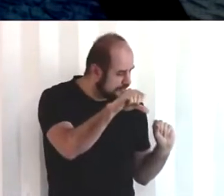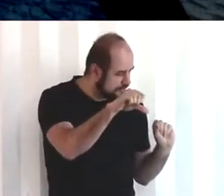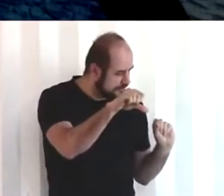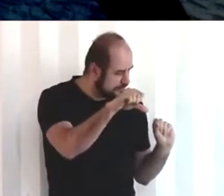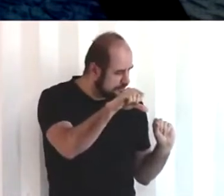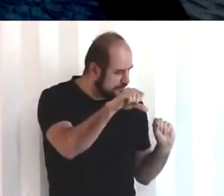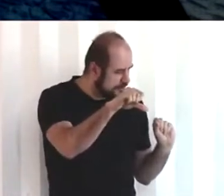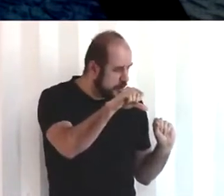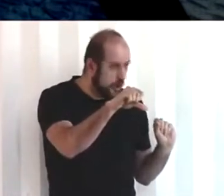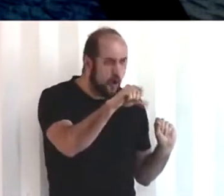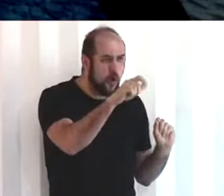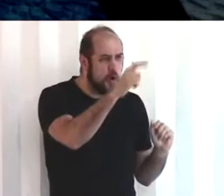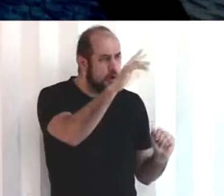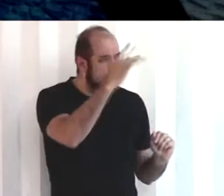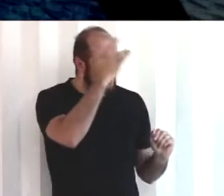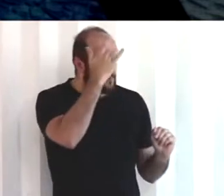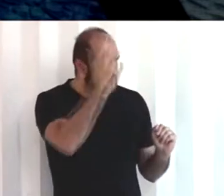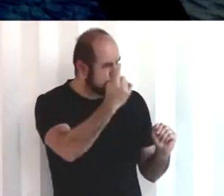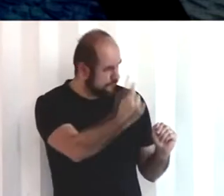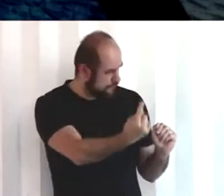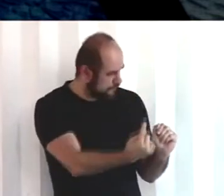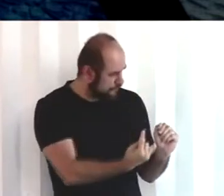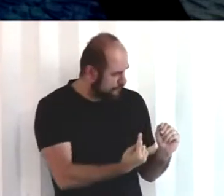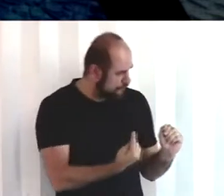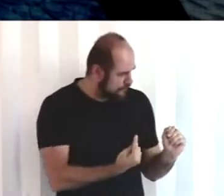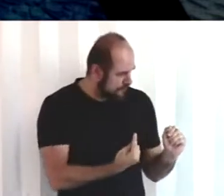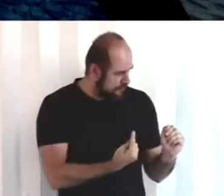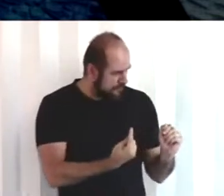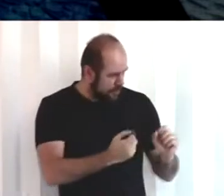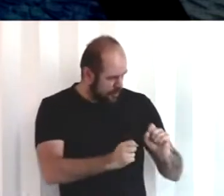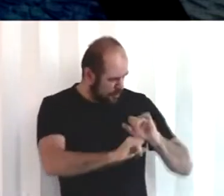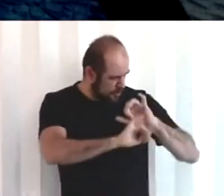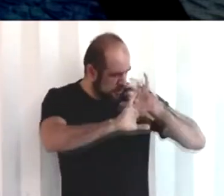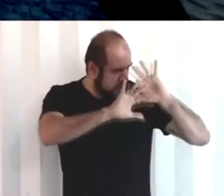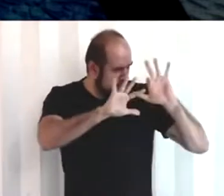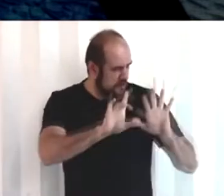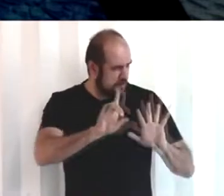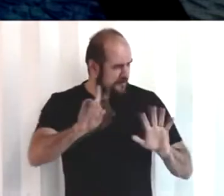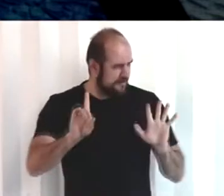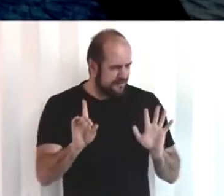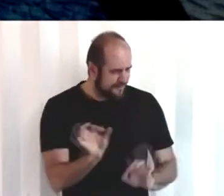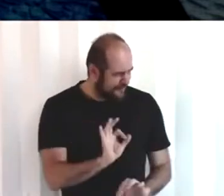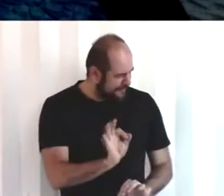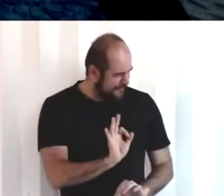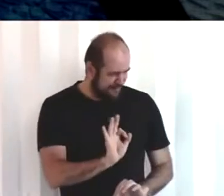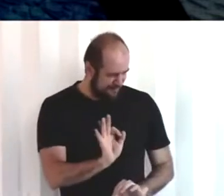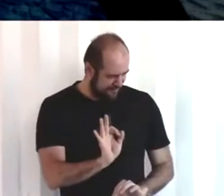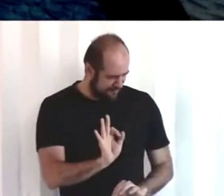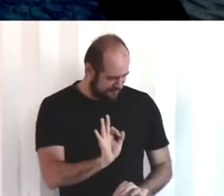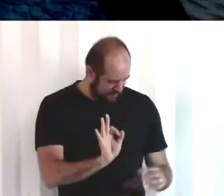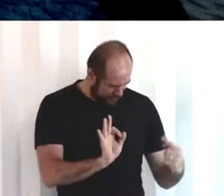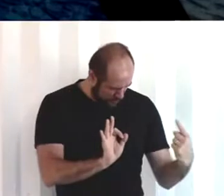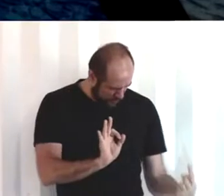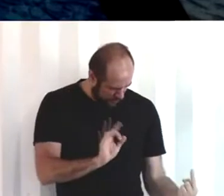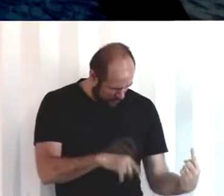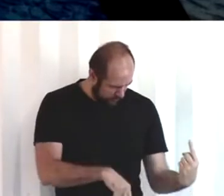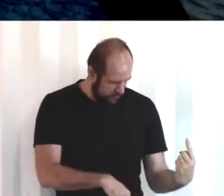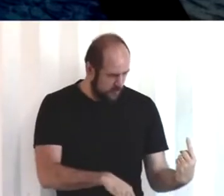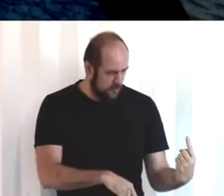houve porventura quem voltasse para dar glória a Deus, senão este